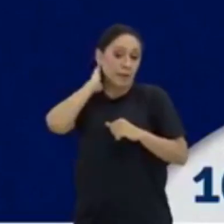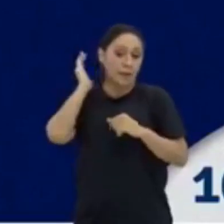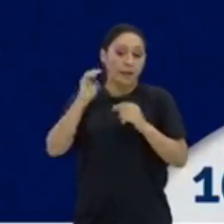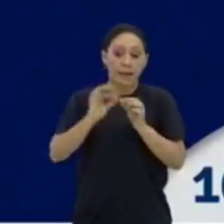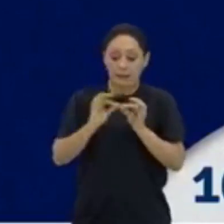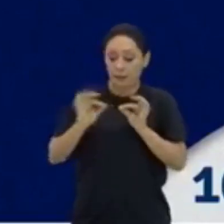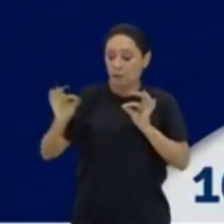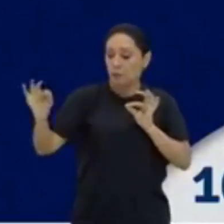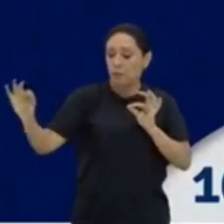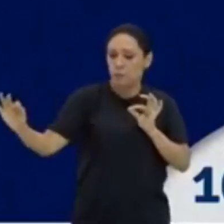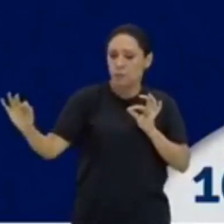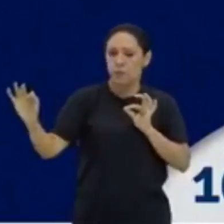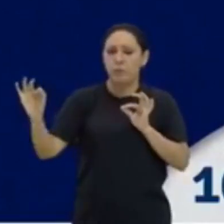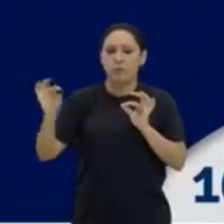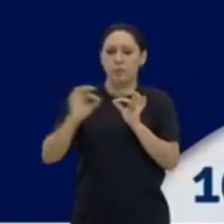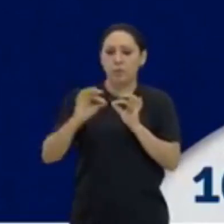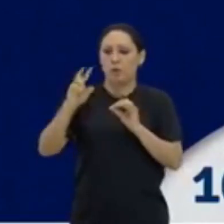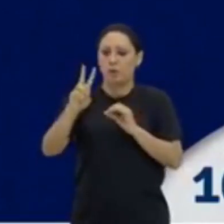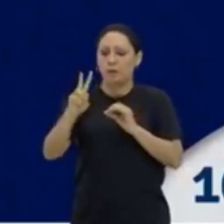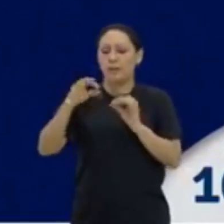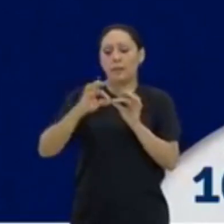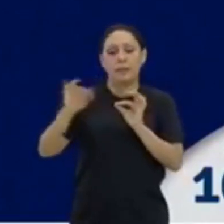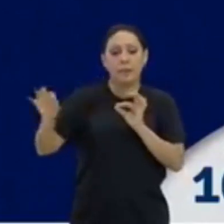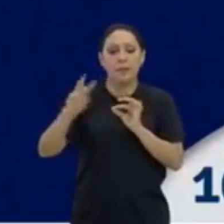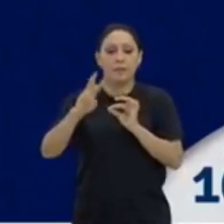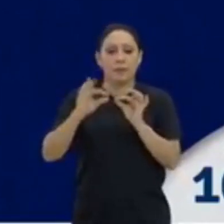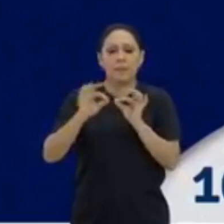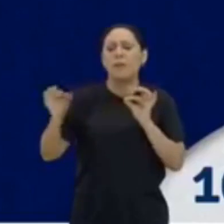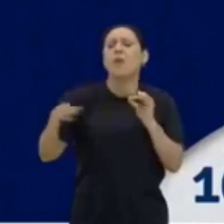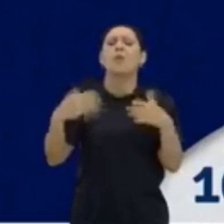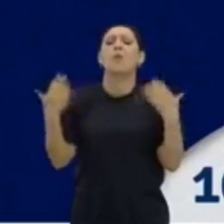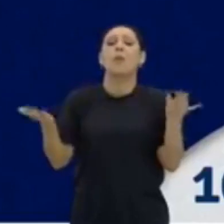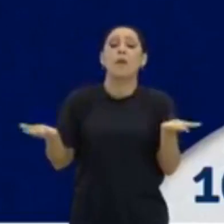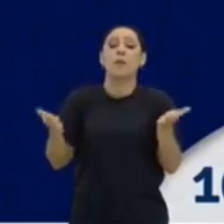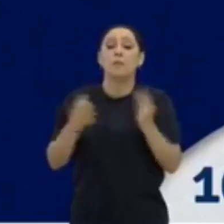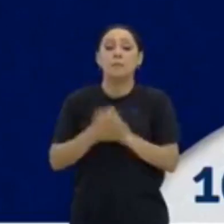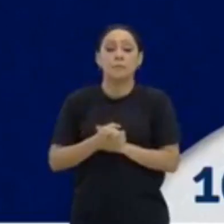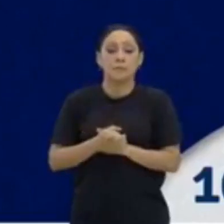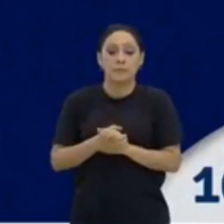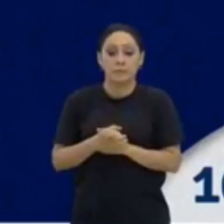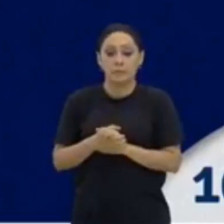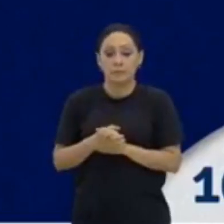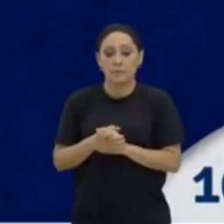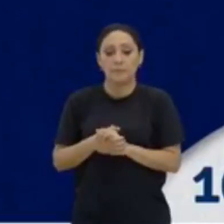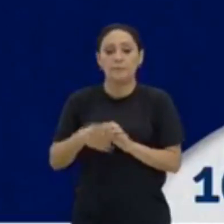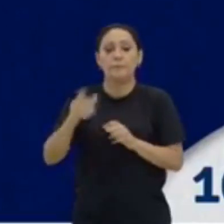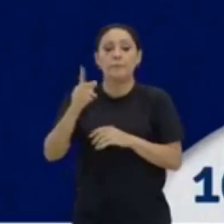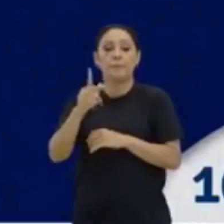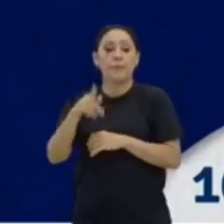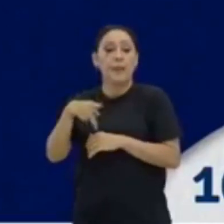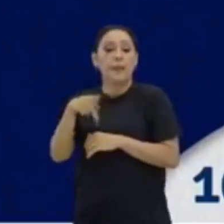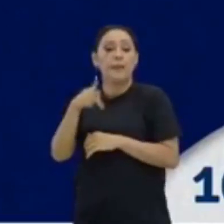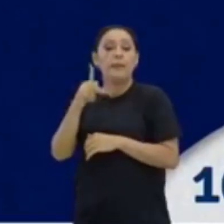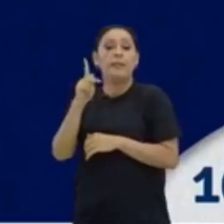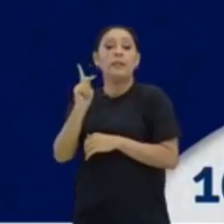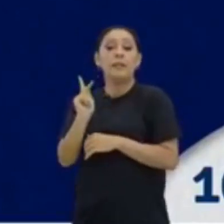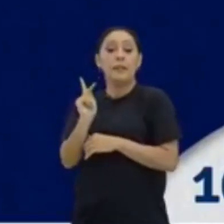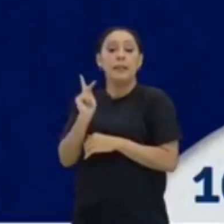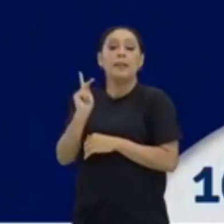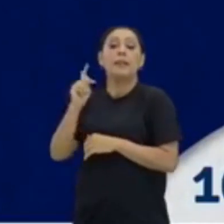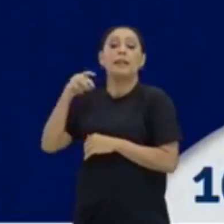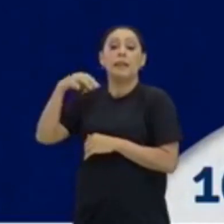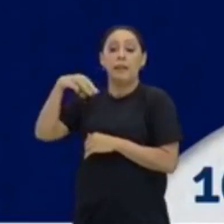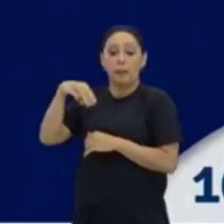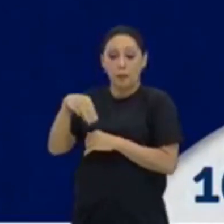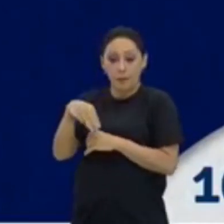pegar a fita métrica, Fernando, 1 metro, 2 metros, 3 metros. Qual seria então, pessoal, o... Só tá respondendo aqui, olha lá,